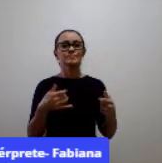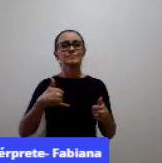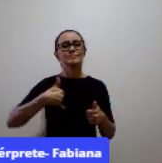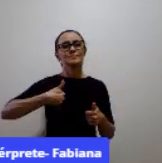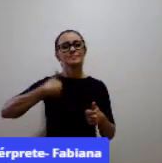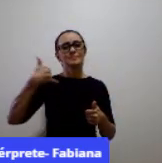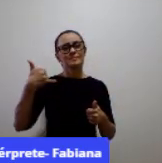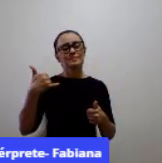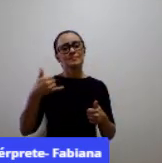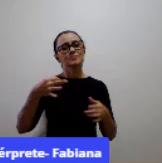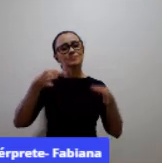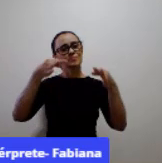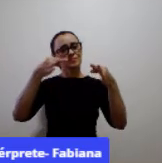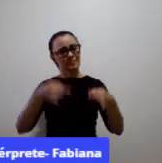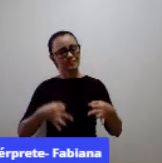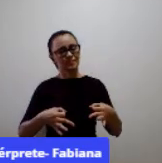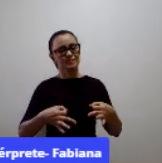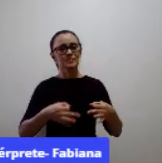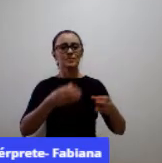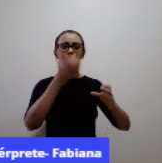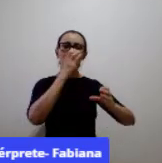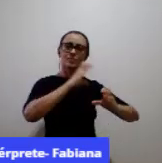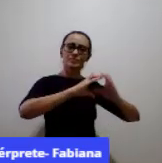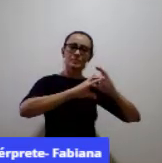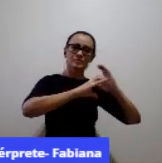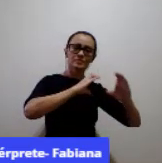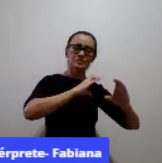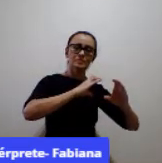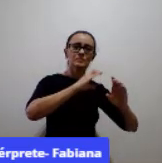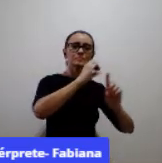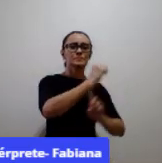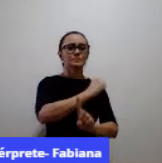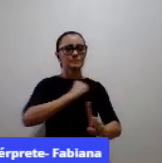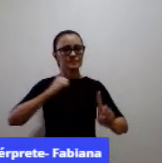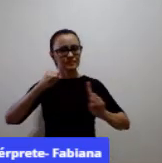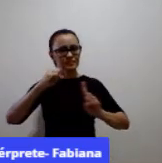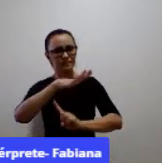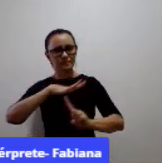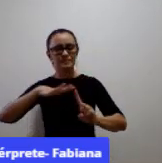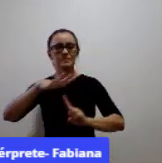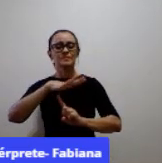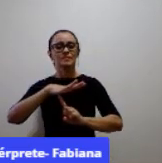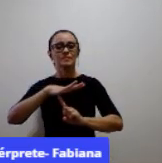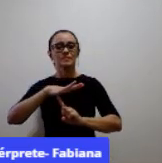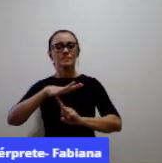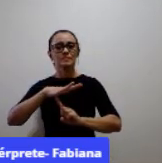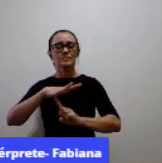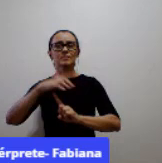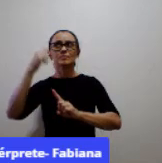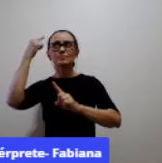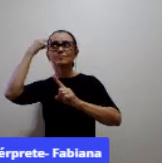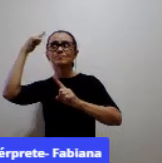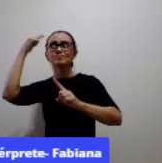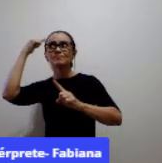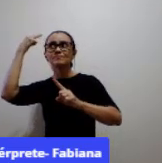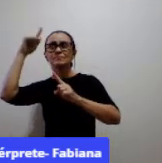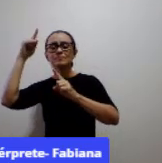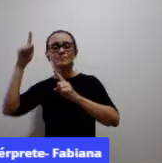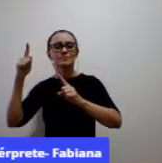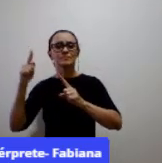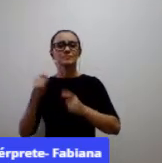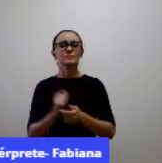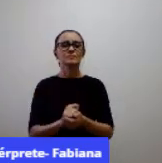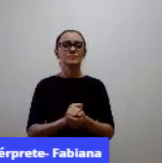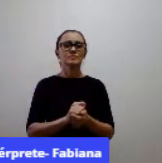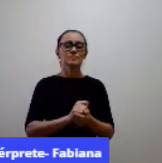etária. Então, comunicação oral, aspectos sociais, a questão do raciocínio lógico, a questão da